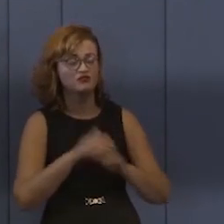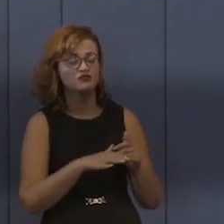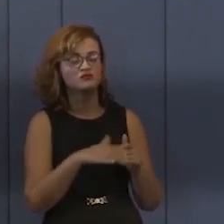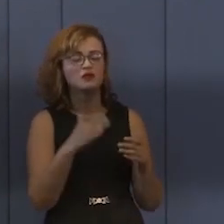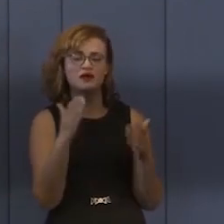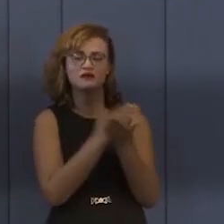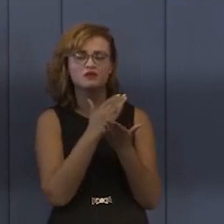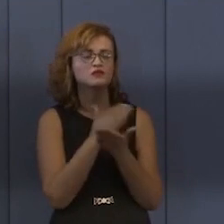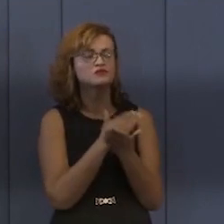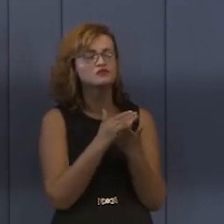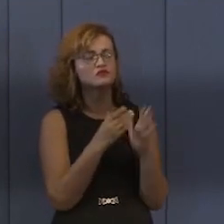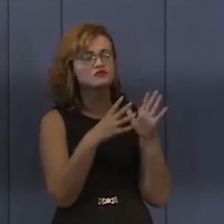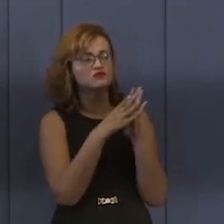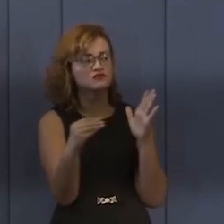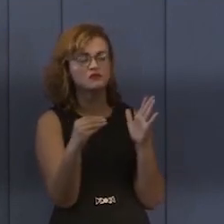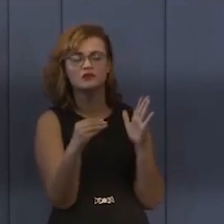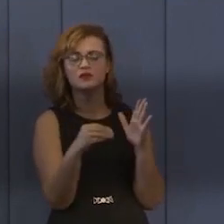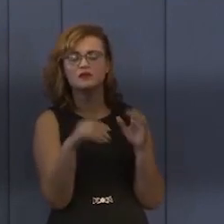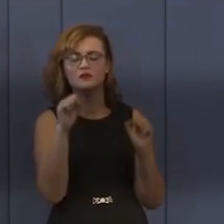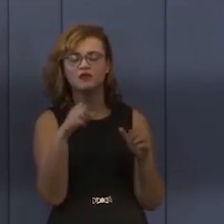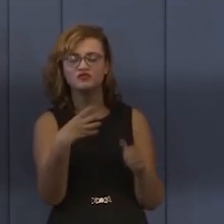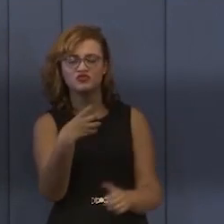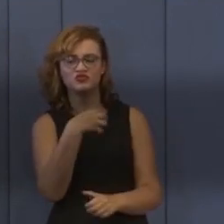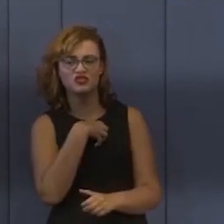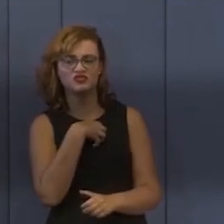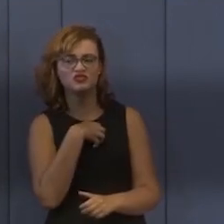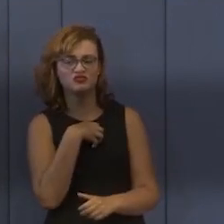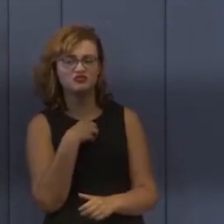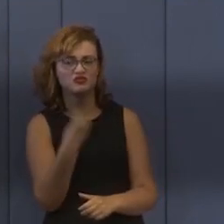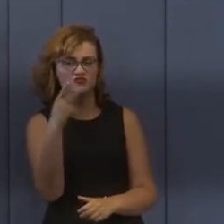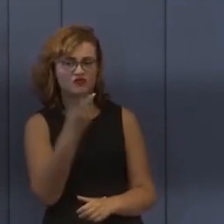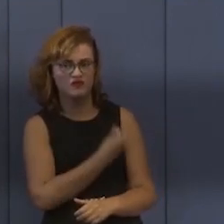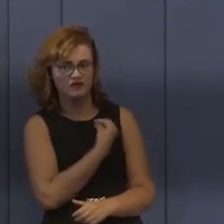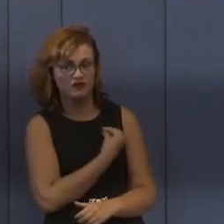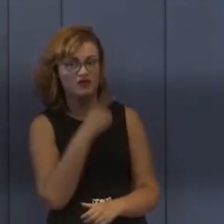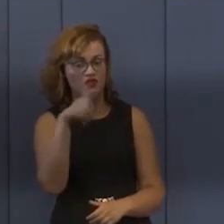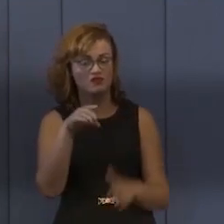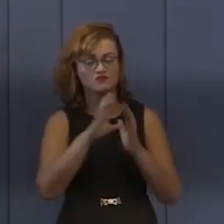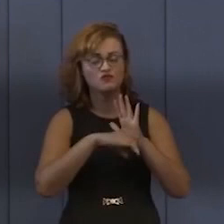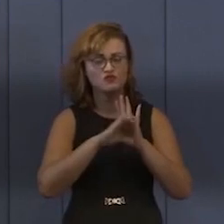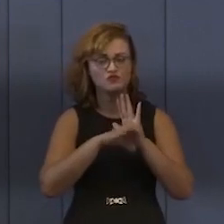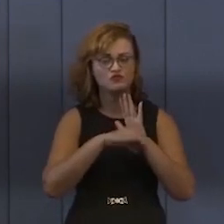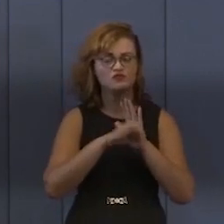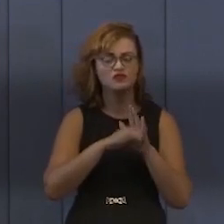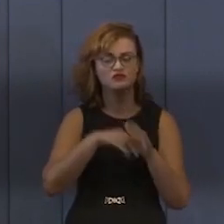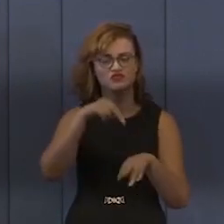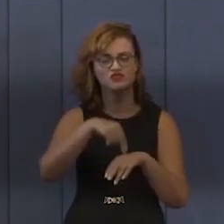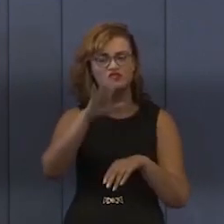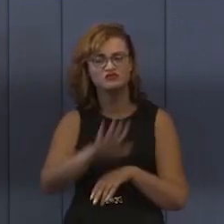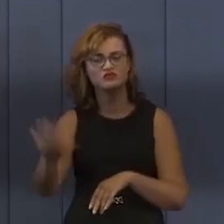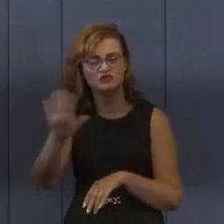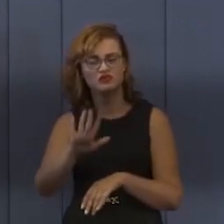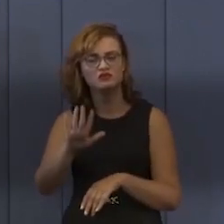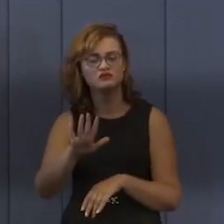práticos aqui para vocês, mais alguns de como essas coisas podem, de certa forma, intervir no nosso dia a dia. É exatamente